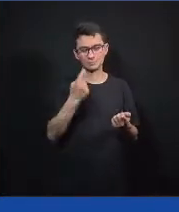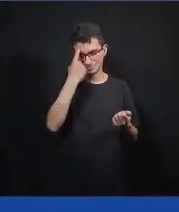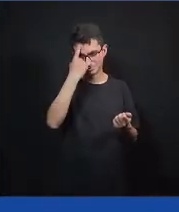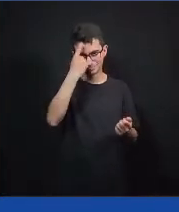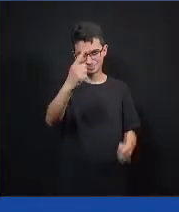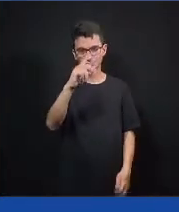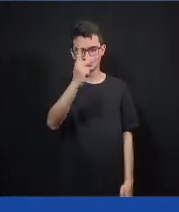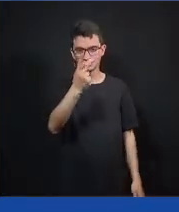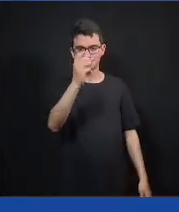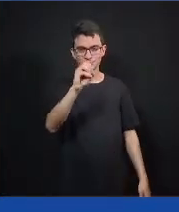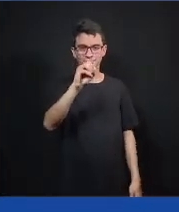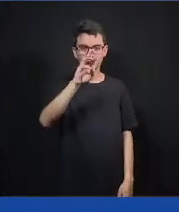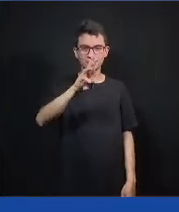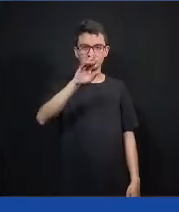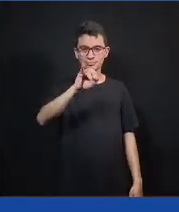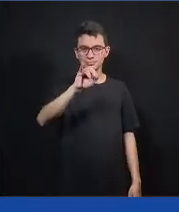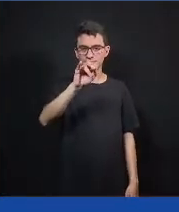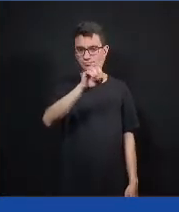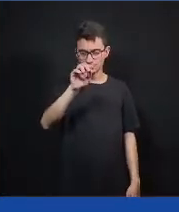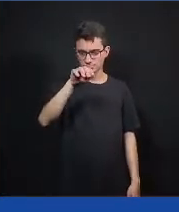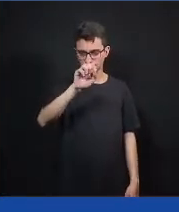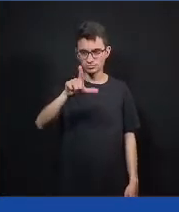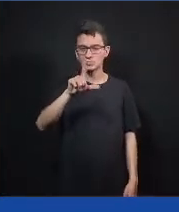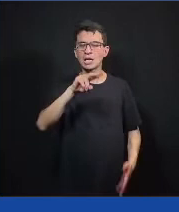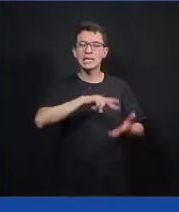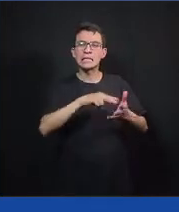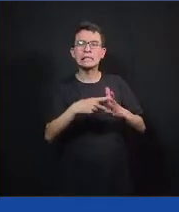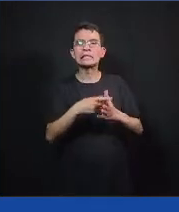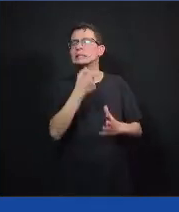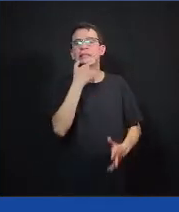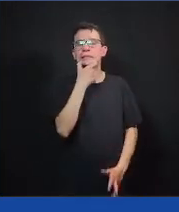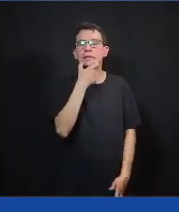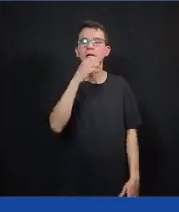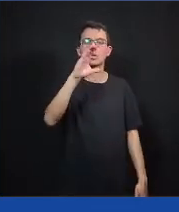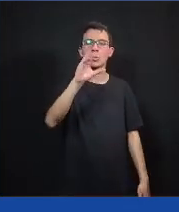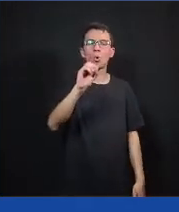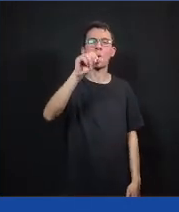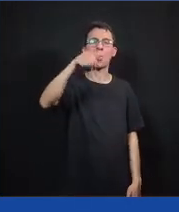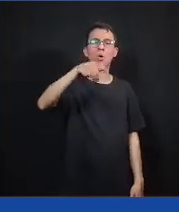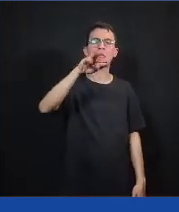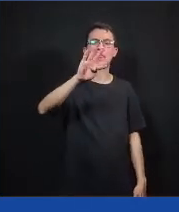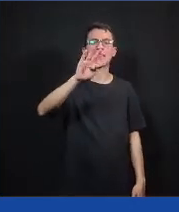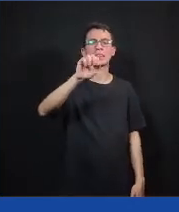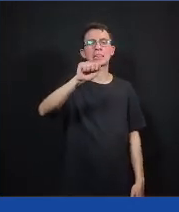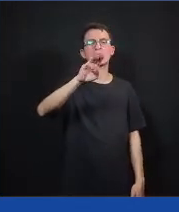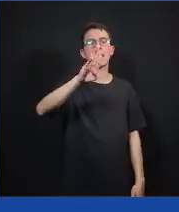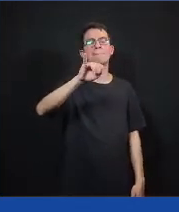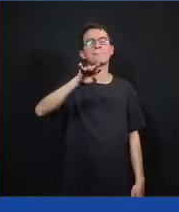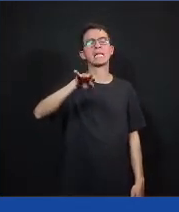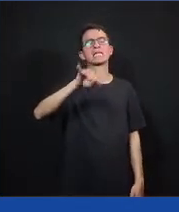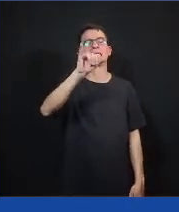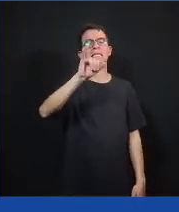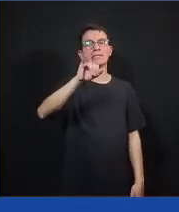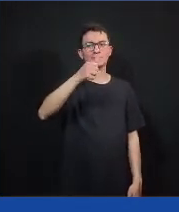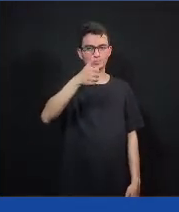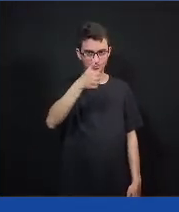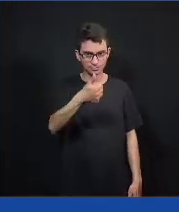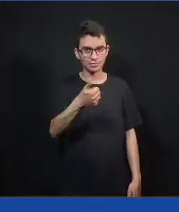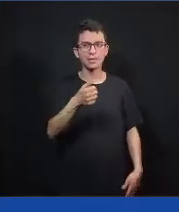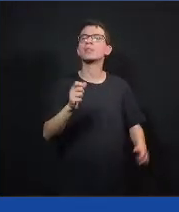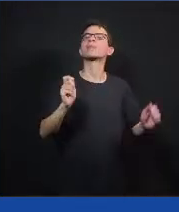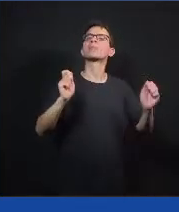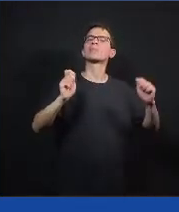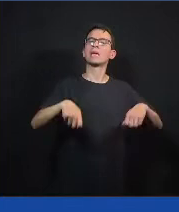de controle, ou accountability, que o pessoal gosta dessa expressão em políticas públicas, a possibilidade de haver esse